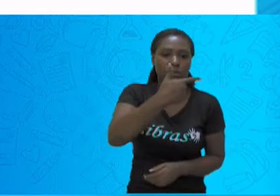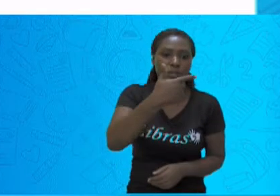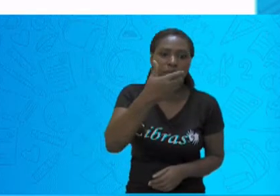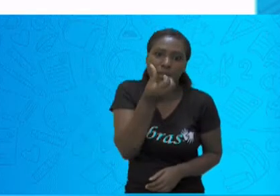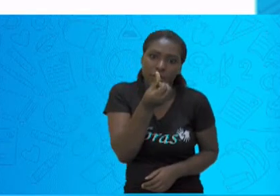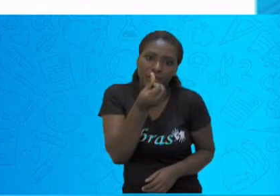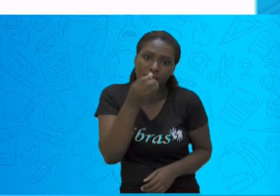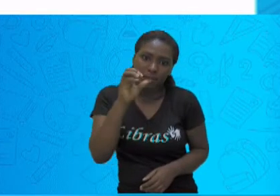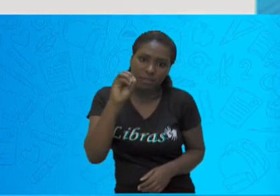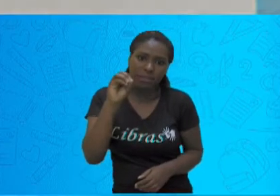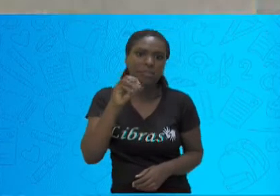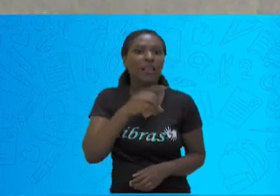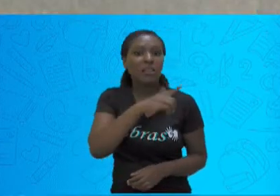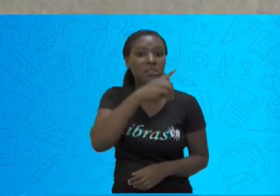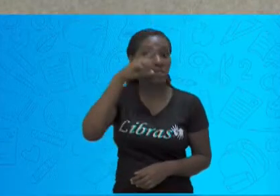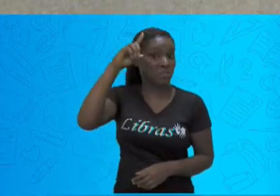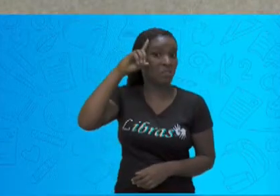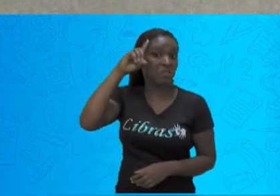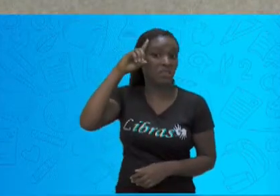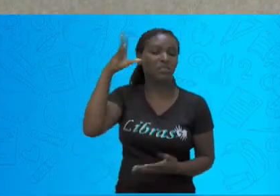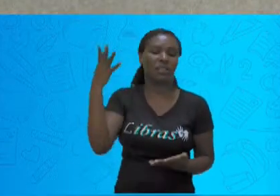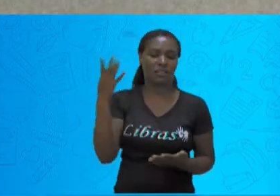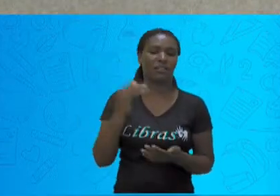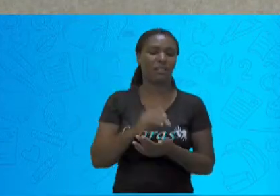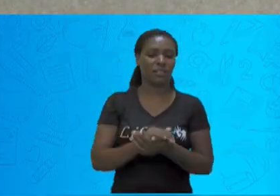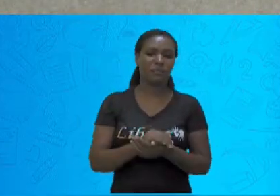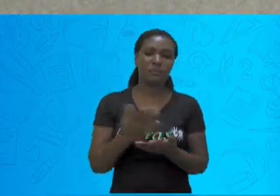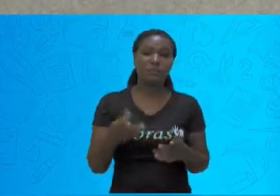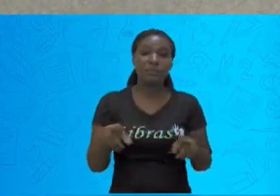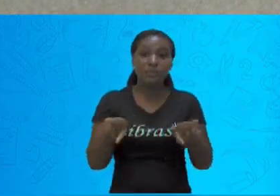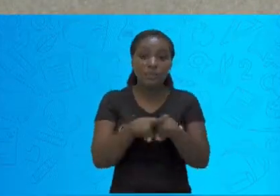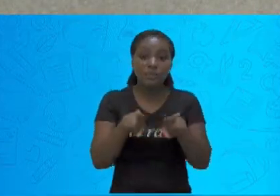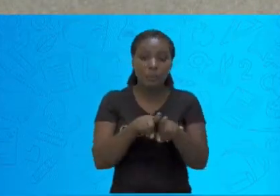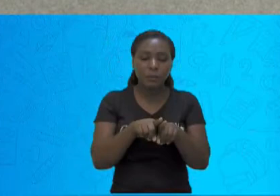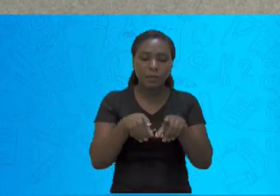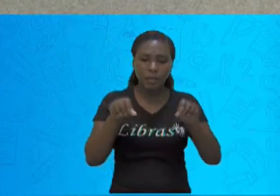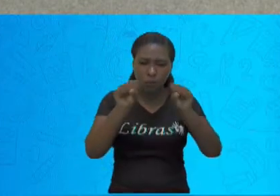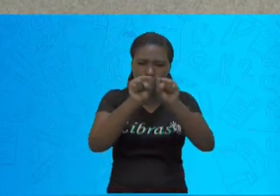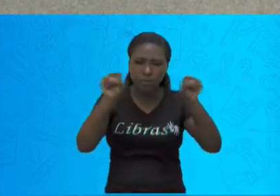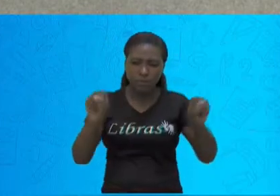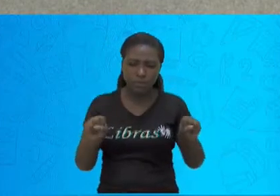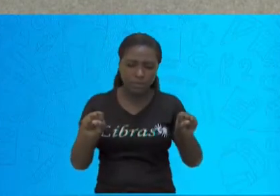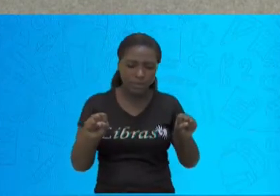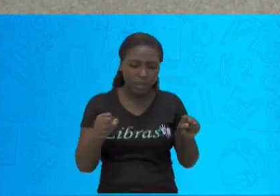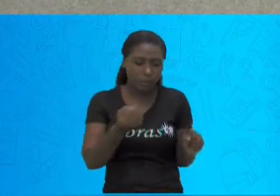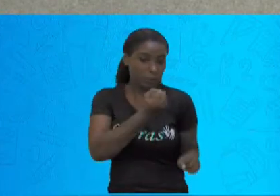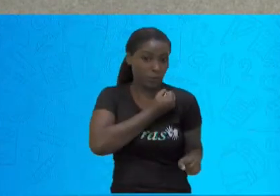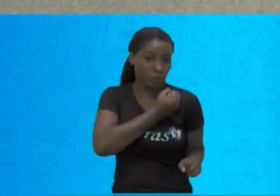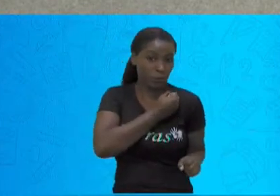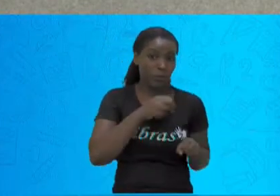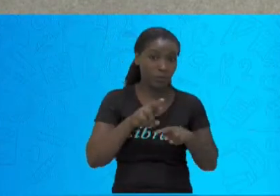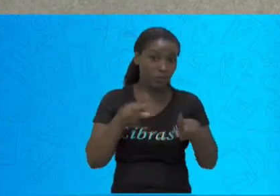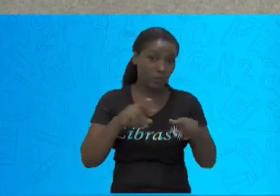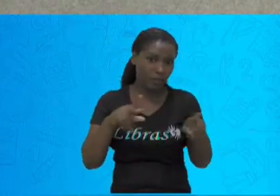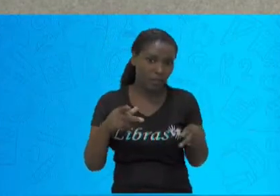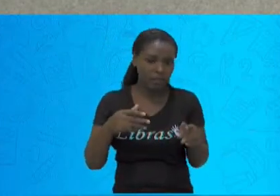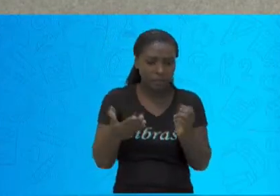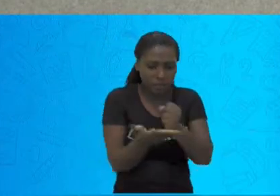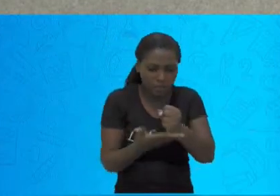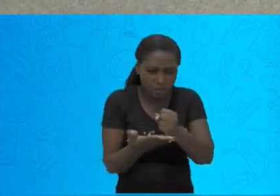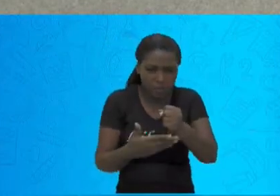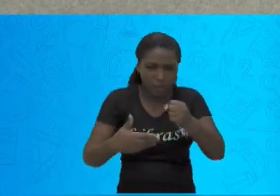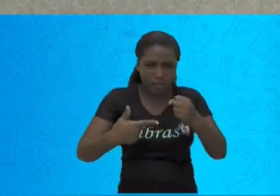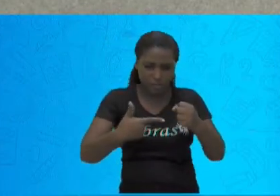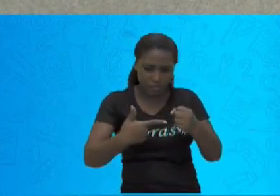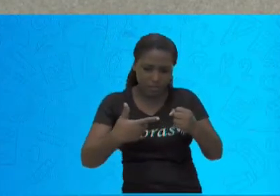sistema numérico de base 20, escrito de cima para baixo. E esse sistema ele é muito fácil